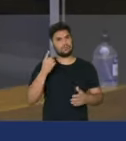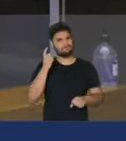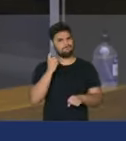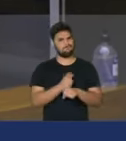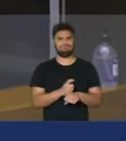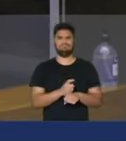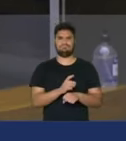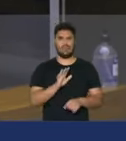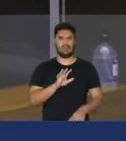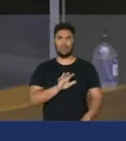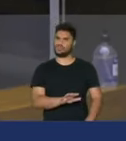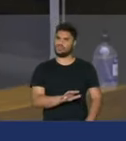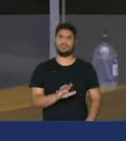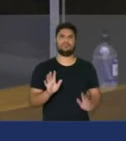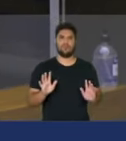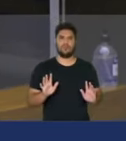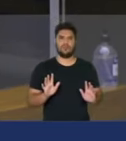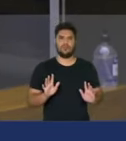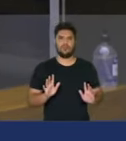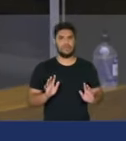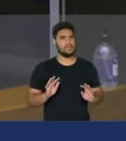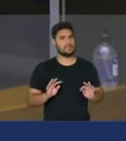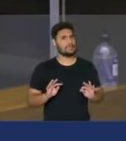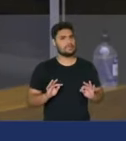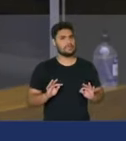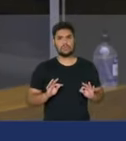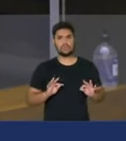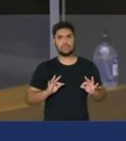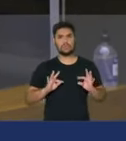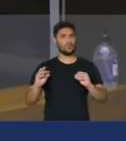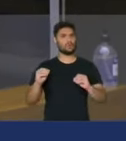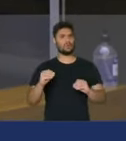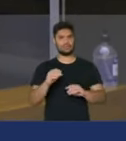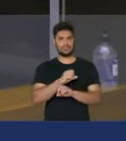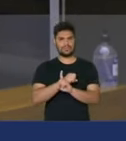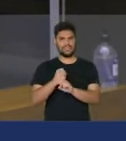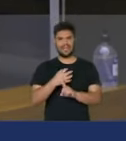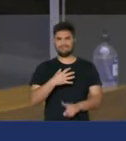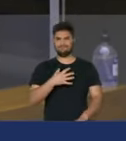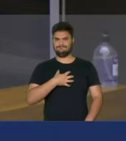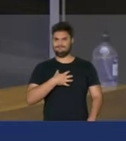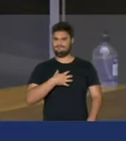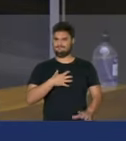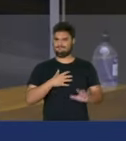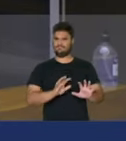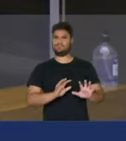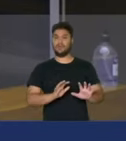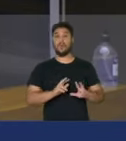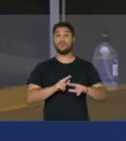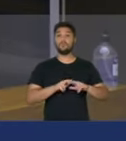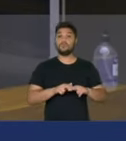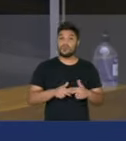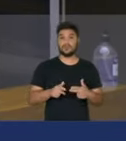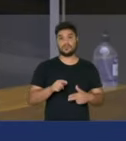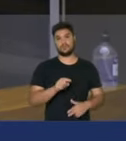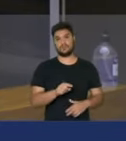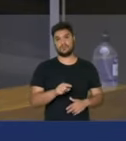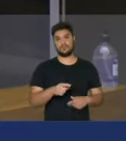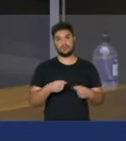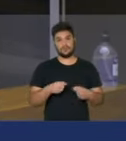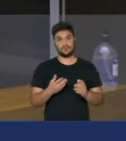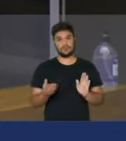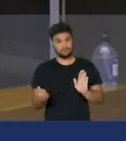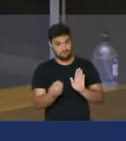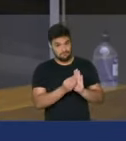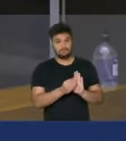nojentos e que causam tremenda repulsa na sociedade justamente por esse motivo deve ser inserido